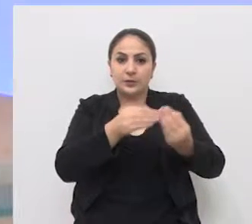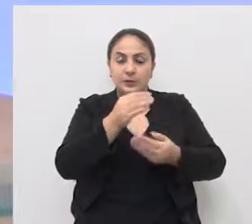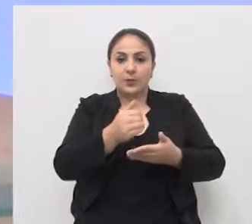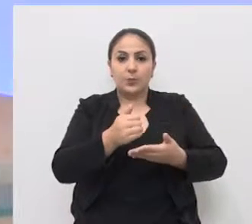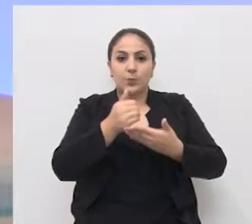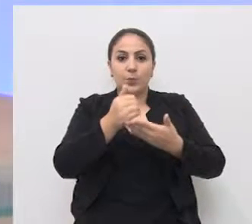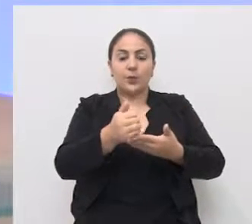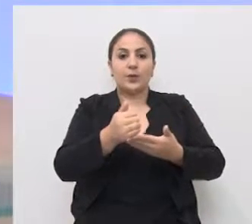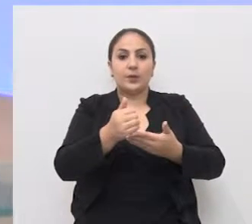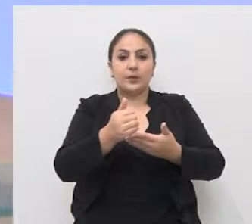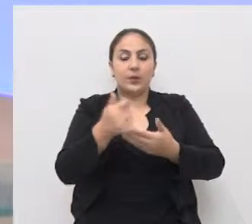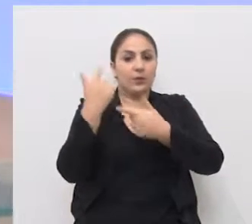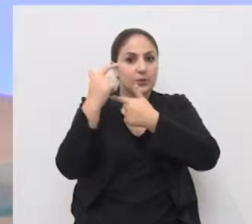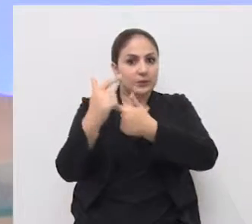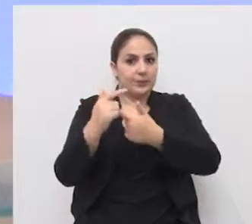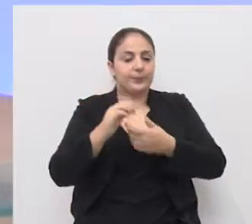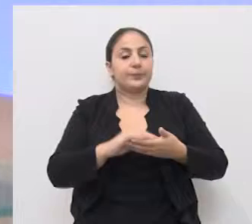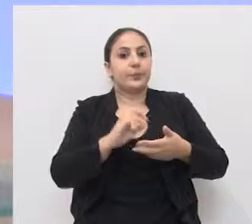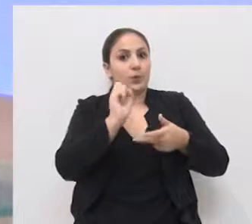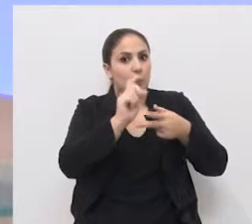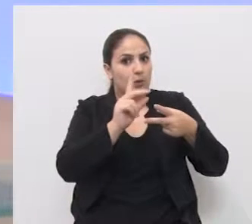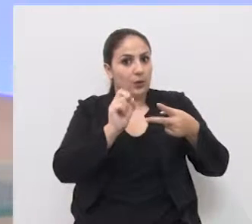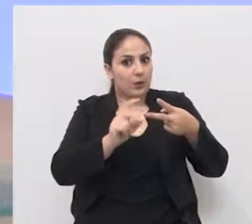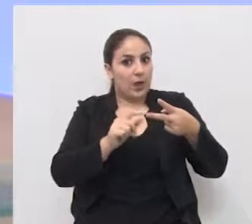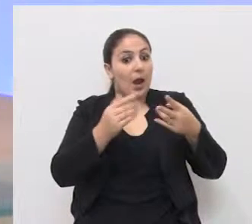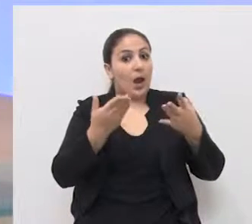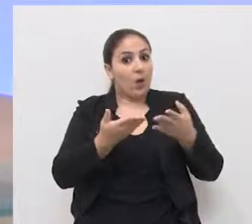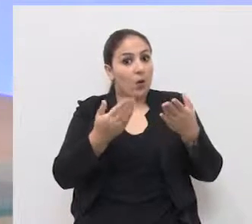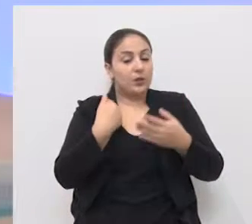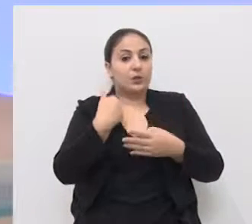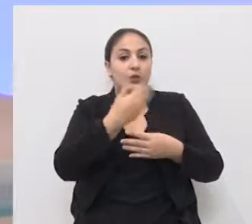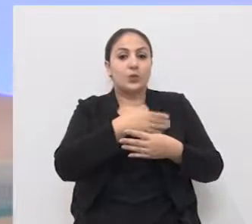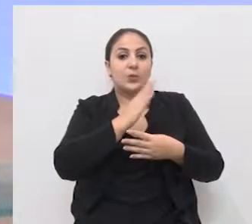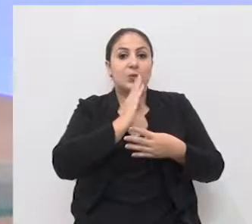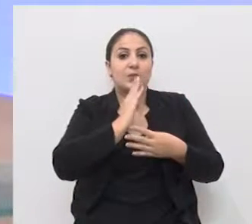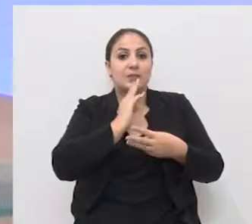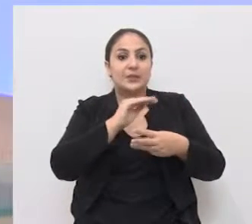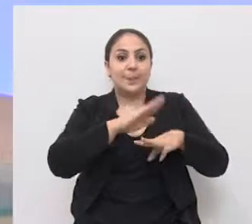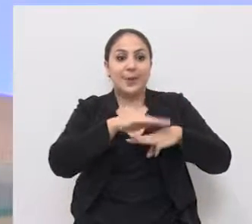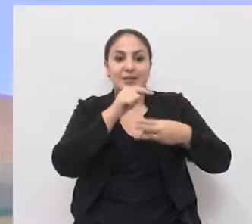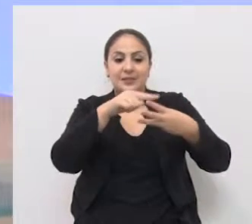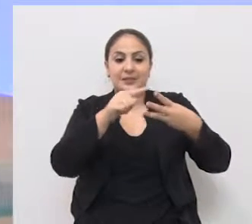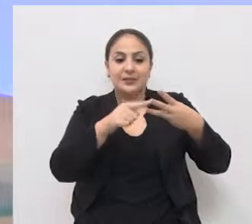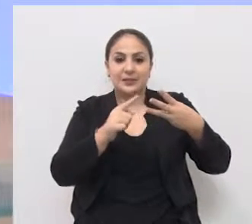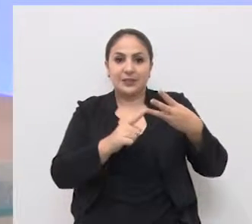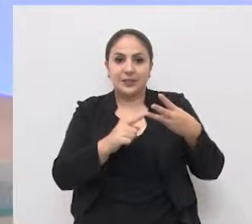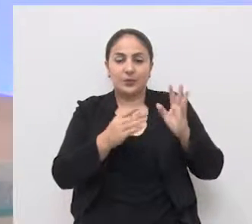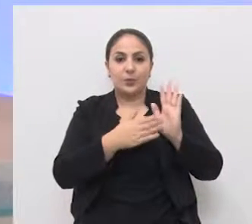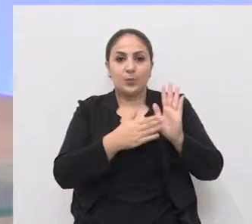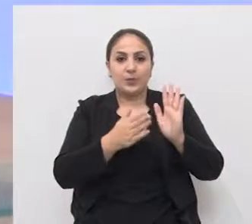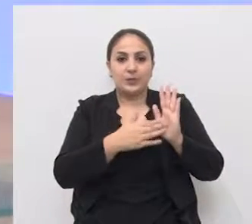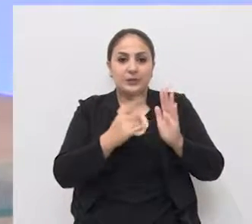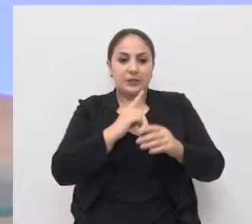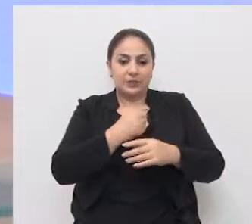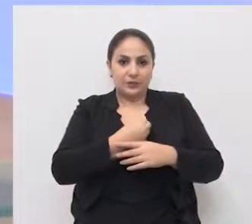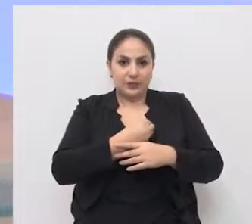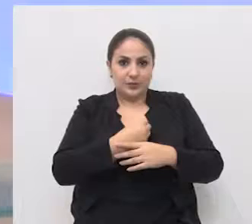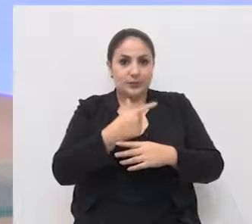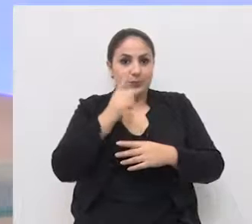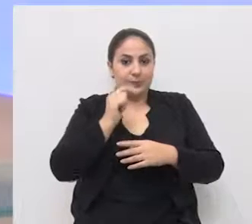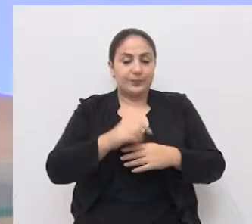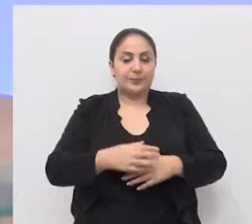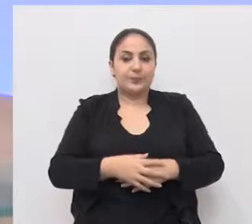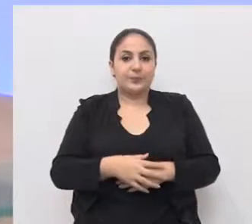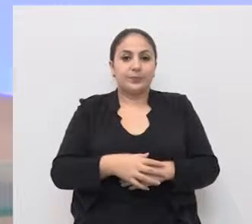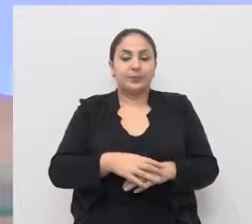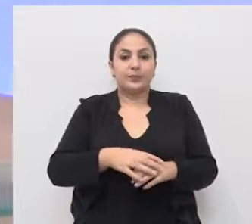frente parlamentar mista de apoio ao tradicionalismo. Agora vamos conhecer o conteúdo de mais três proposições que